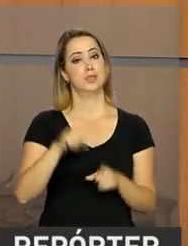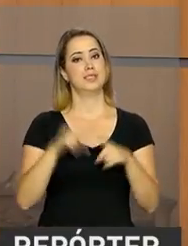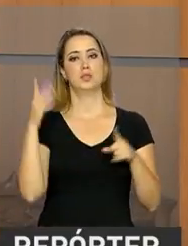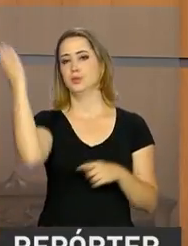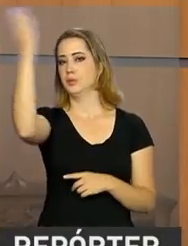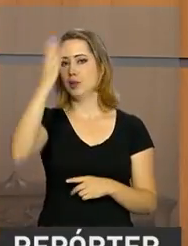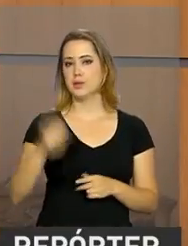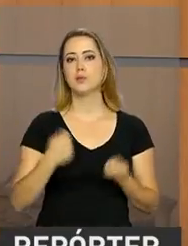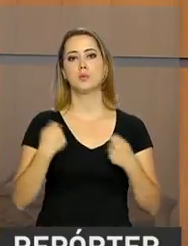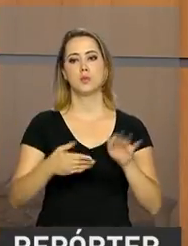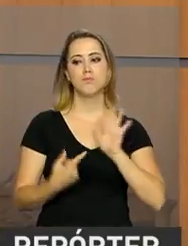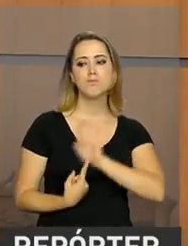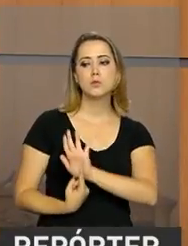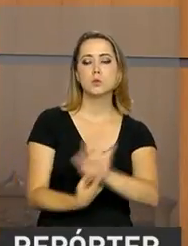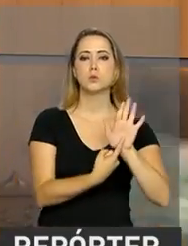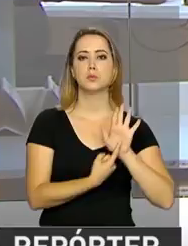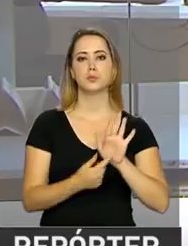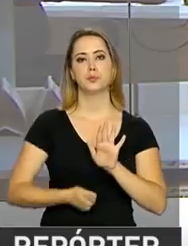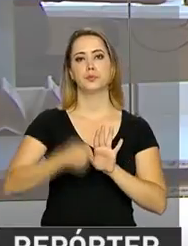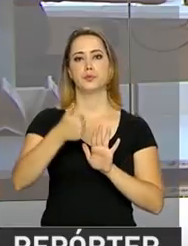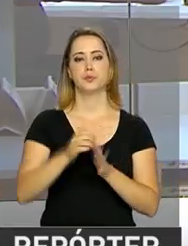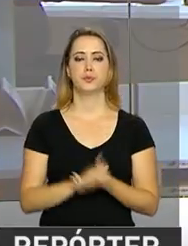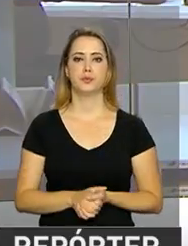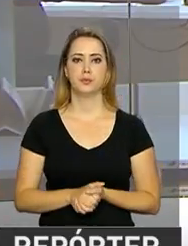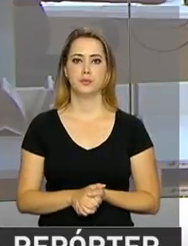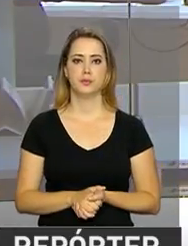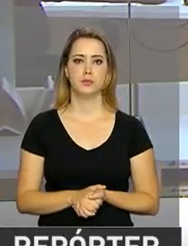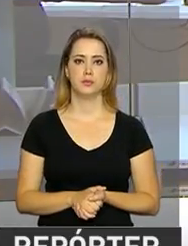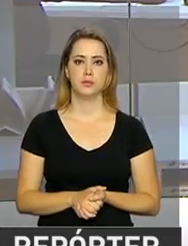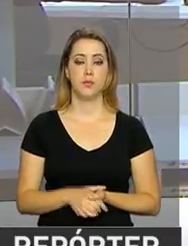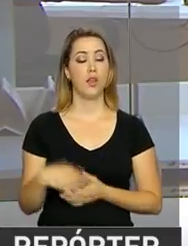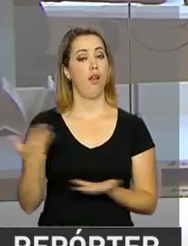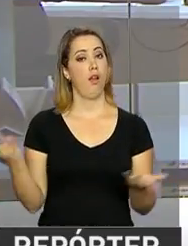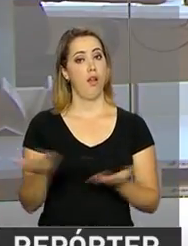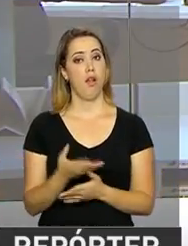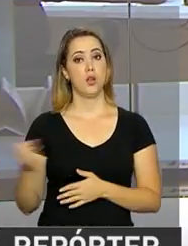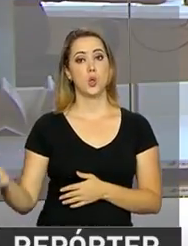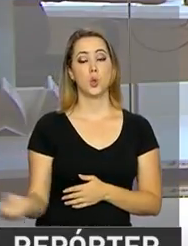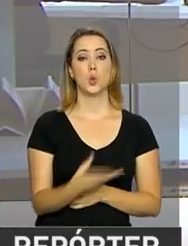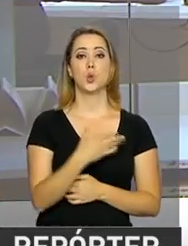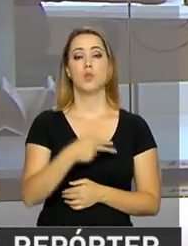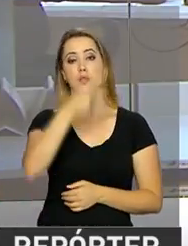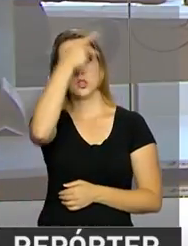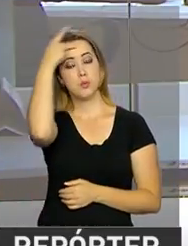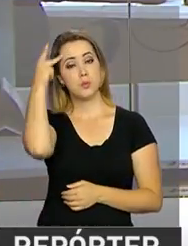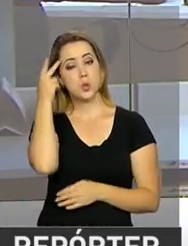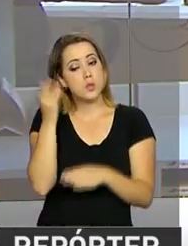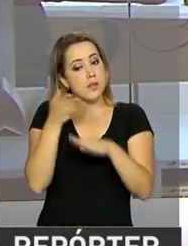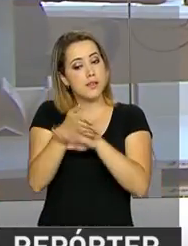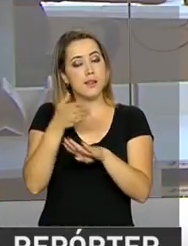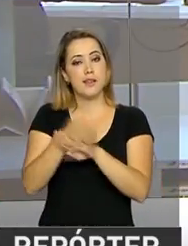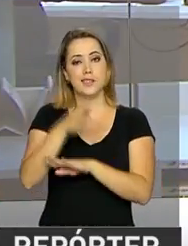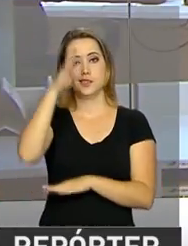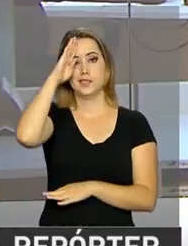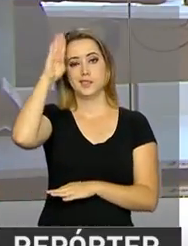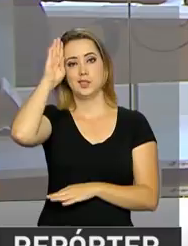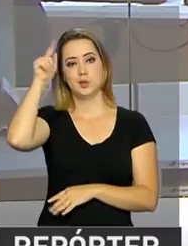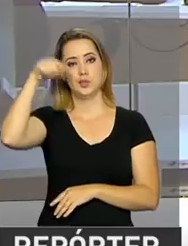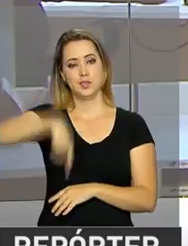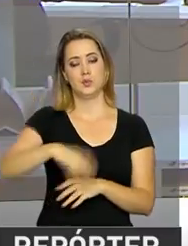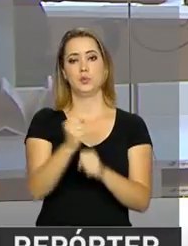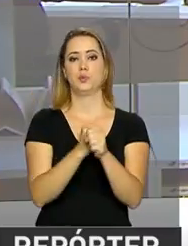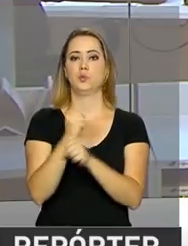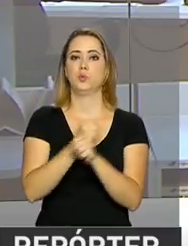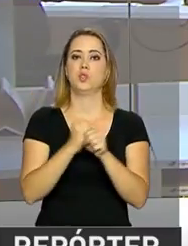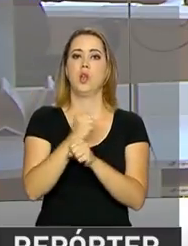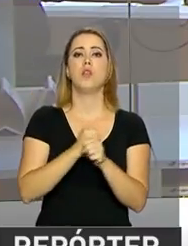muito mais apresentar muito mais a mostrar e agora uma novidade para quem está querendo ingressar numa faculdade de a partir deste ano